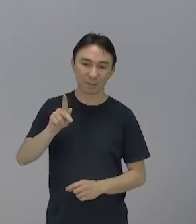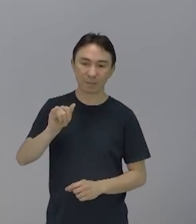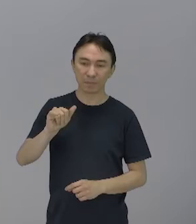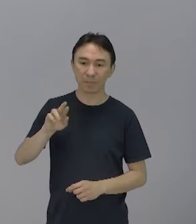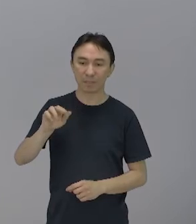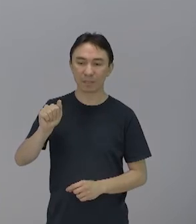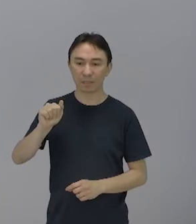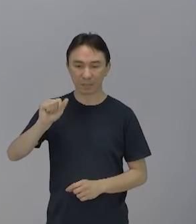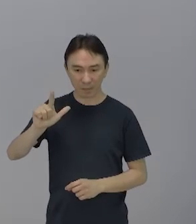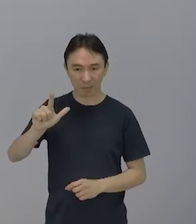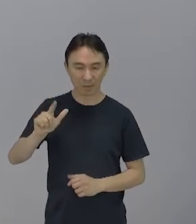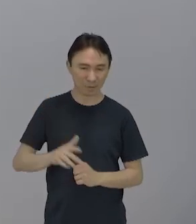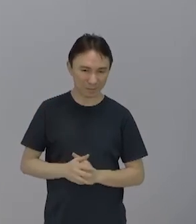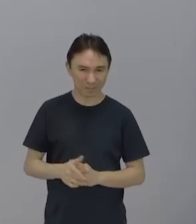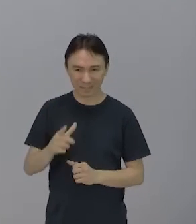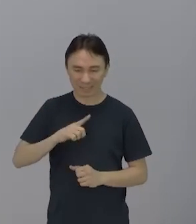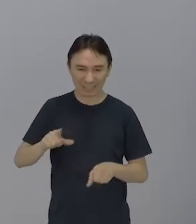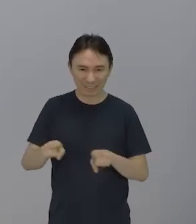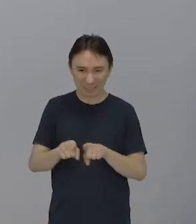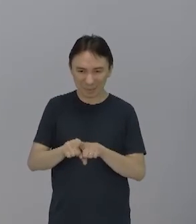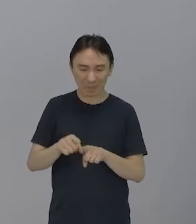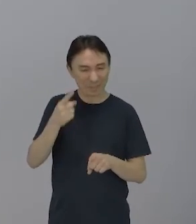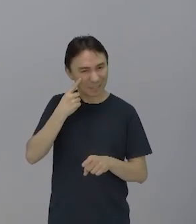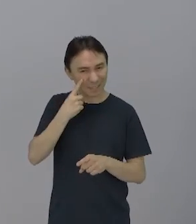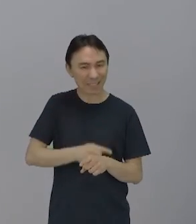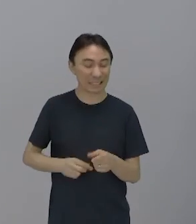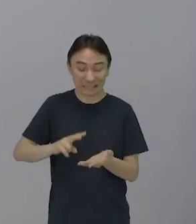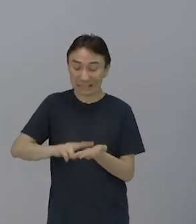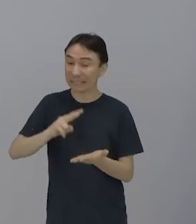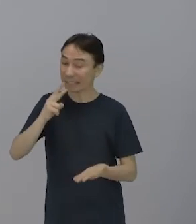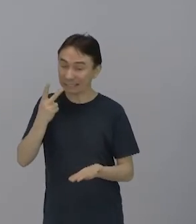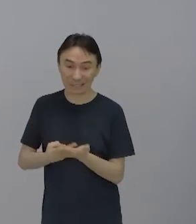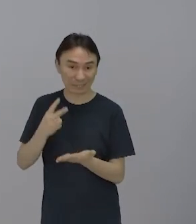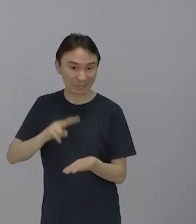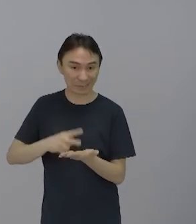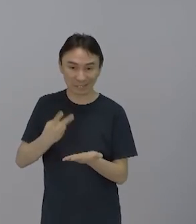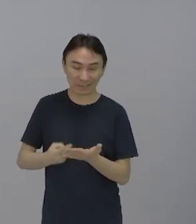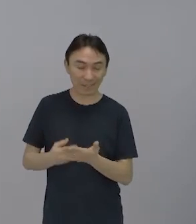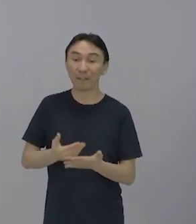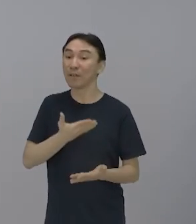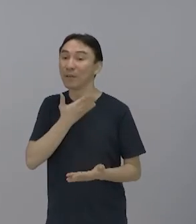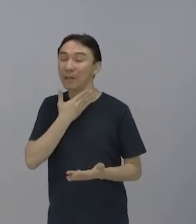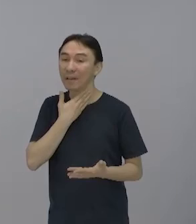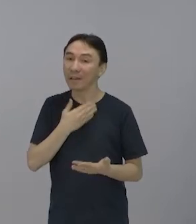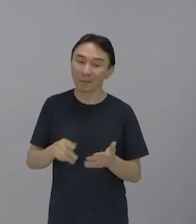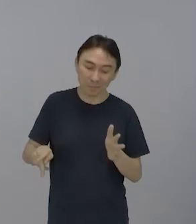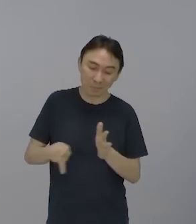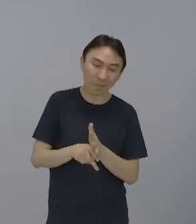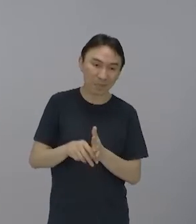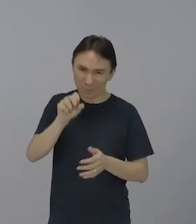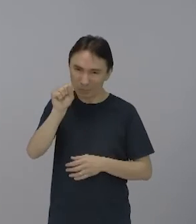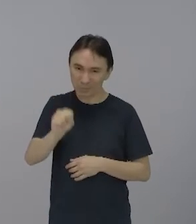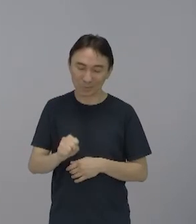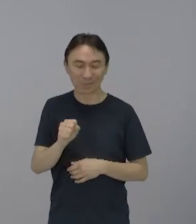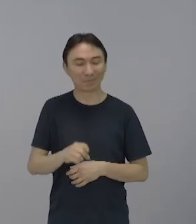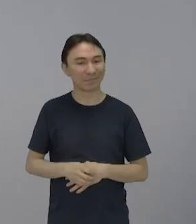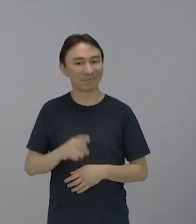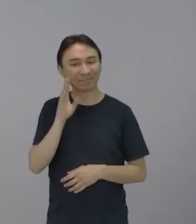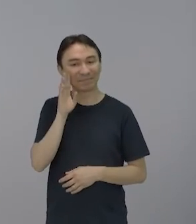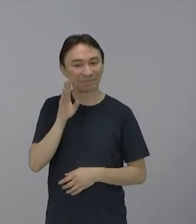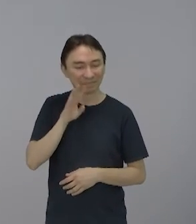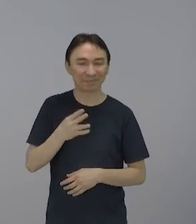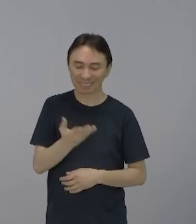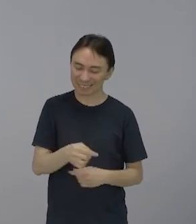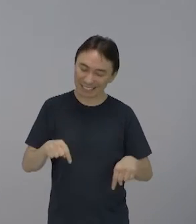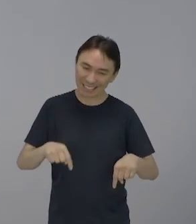outro assunto, só como você traduziu o sotaque sulista lá, o Sugar, mas nossa aula está acabando. Mário, mais uma vez agradeço muito